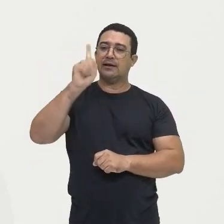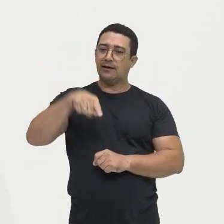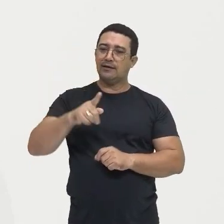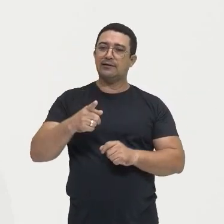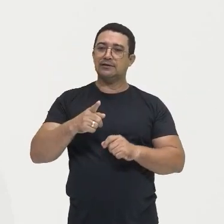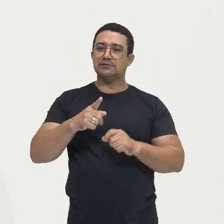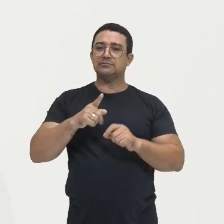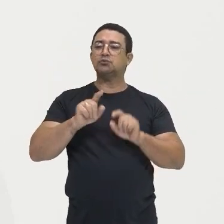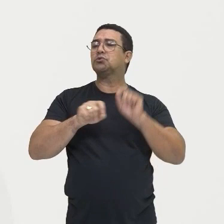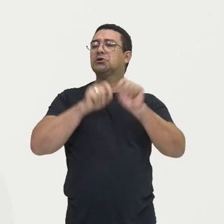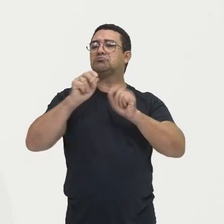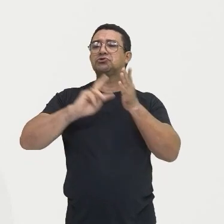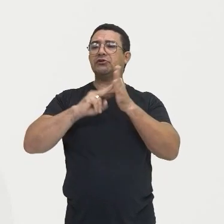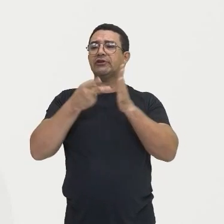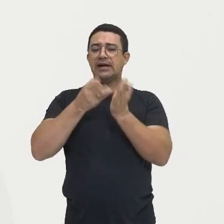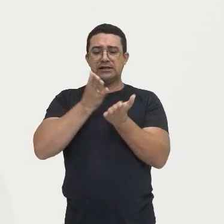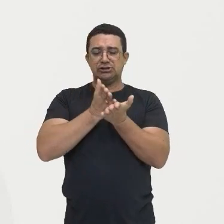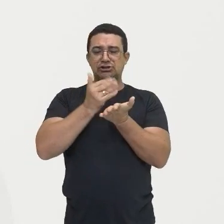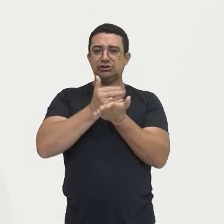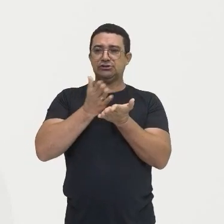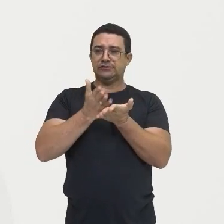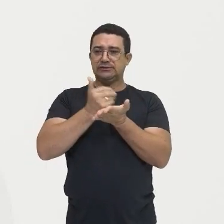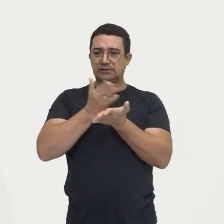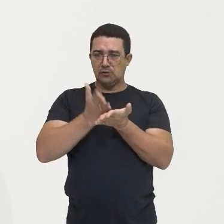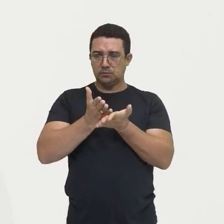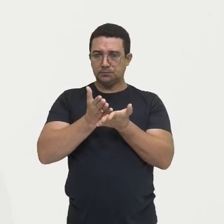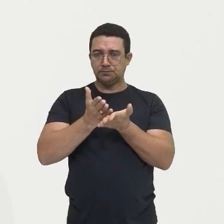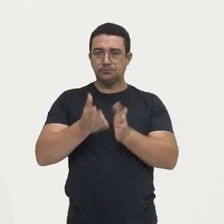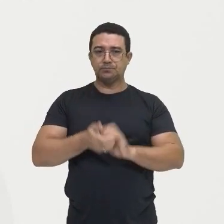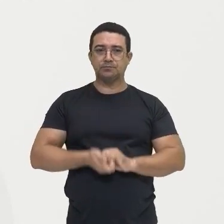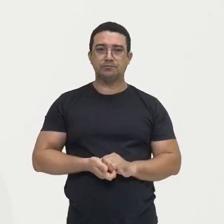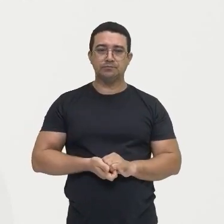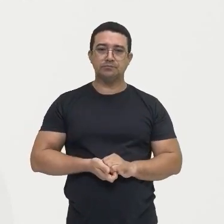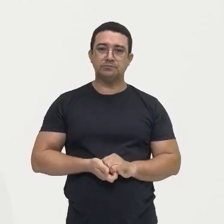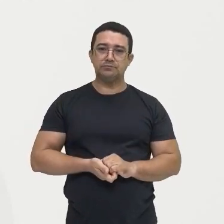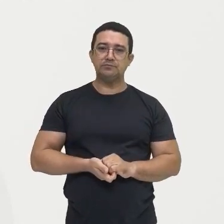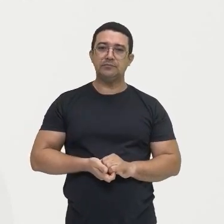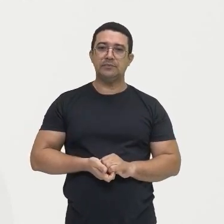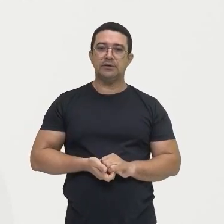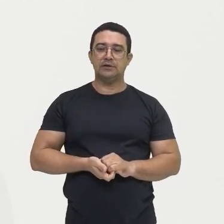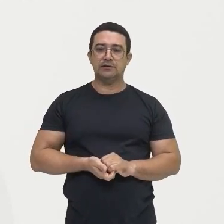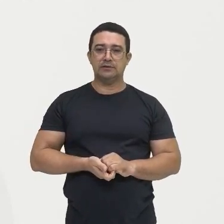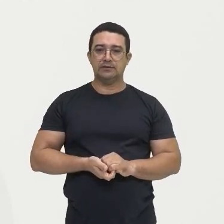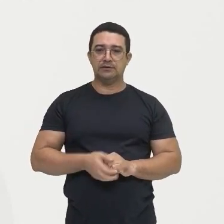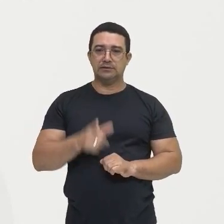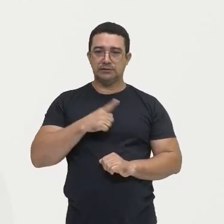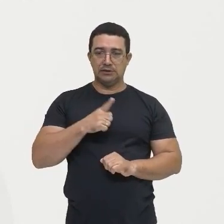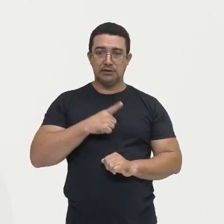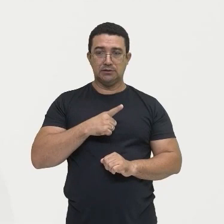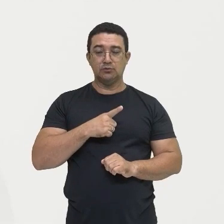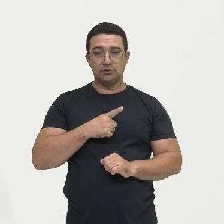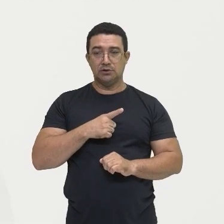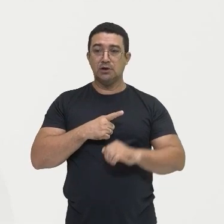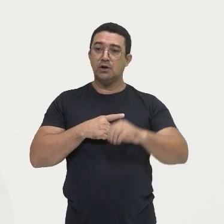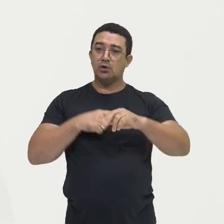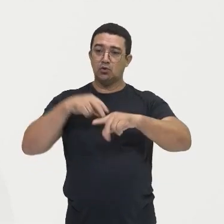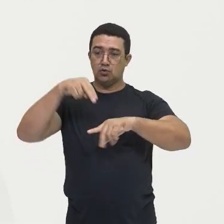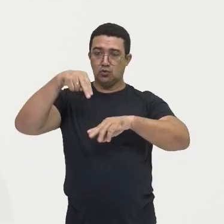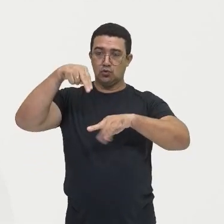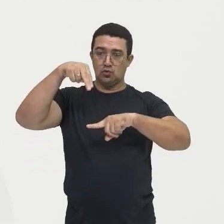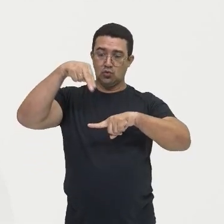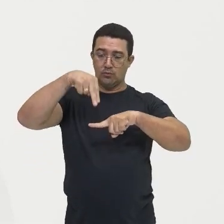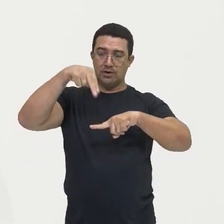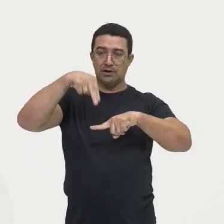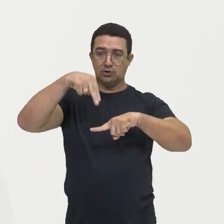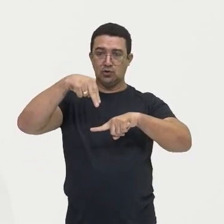uma divisão. Como assim, professor? Olha só, a gente tem aqui o numerador e aqui a